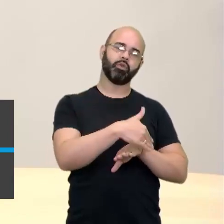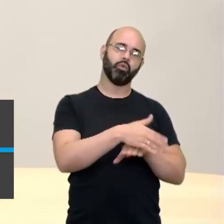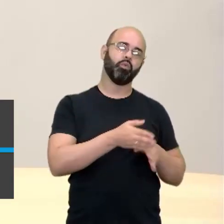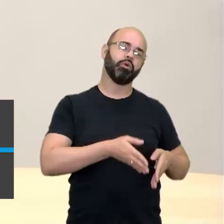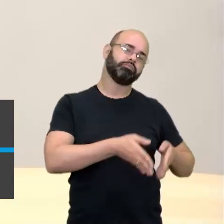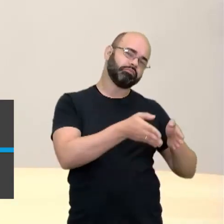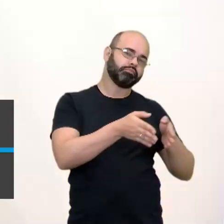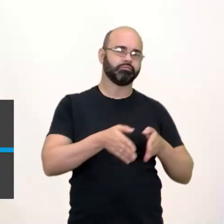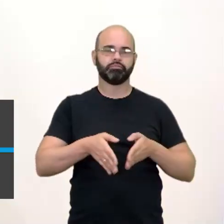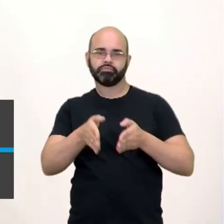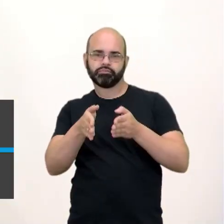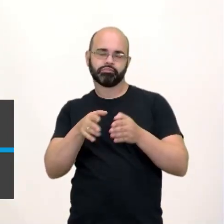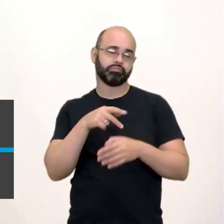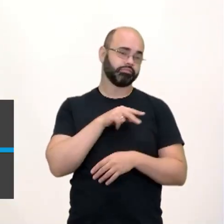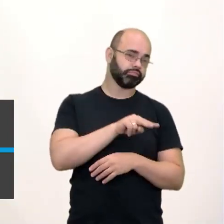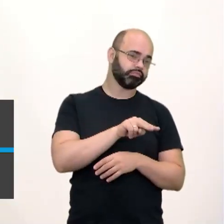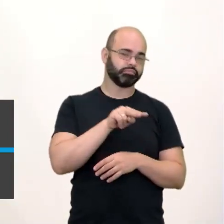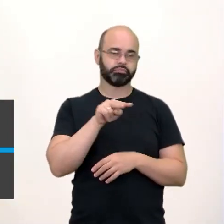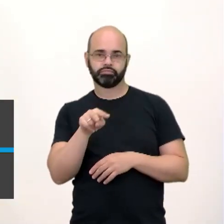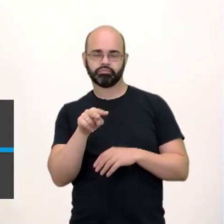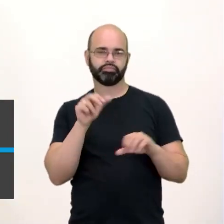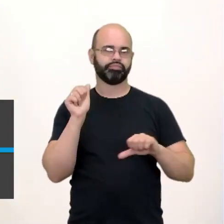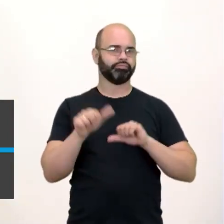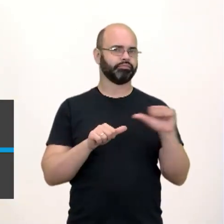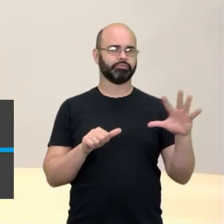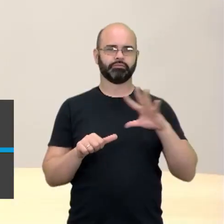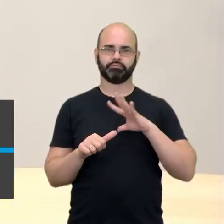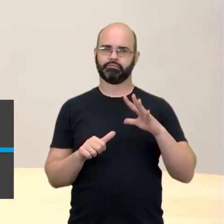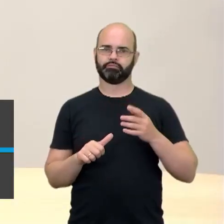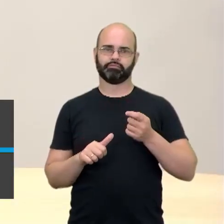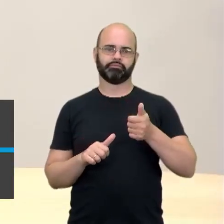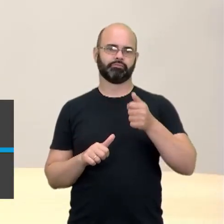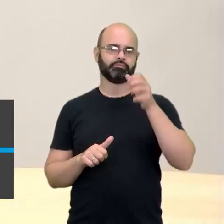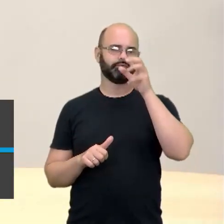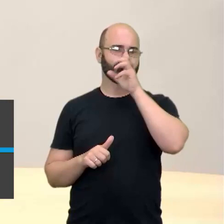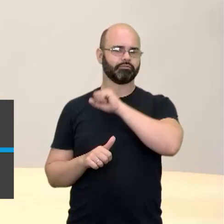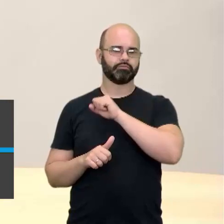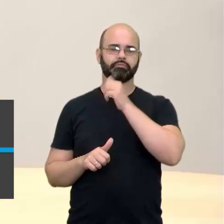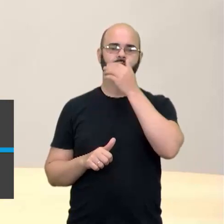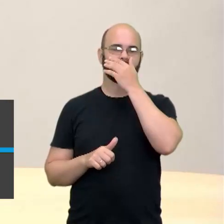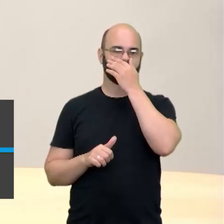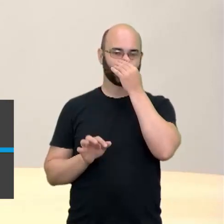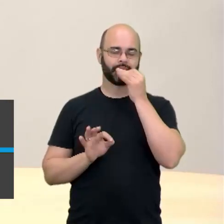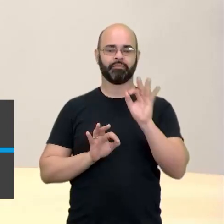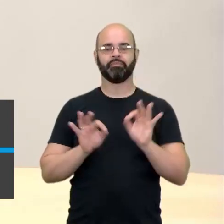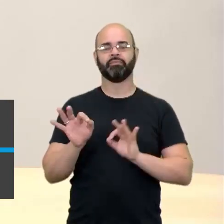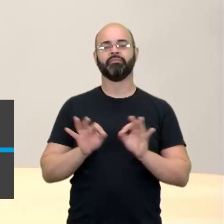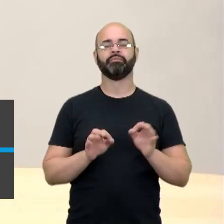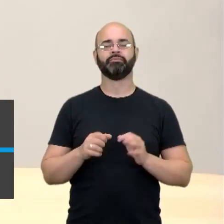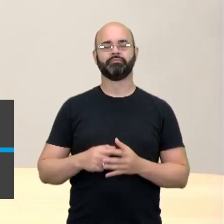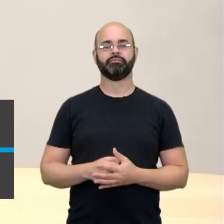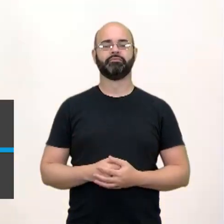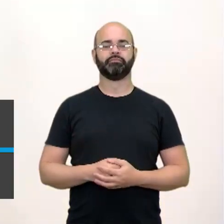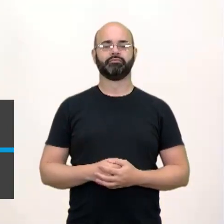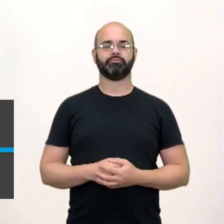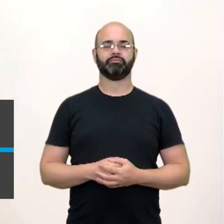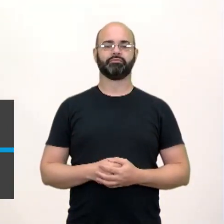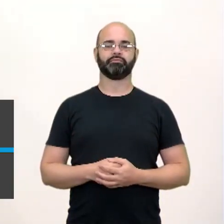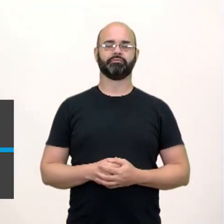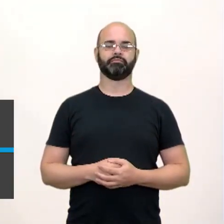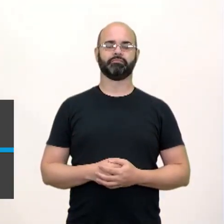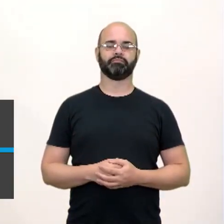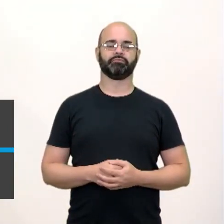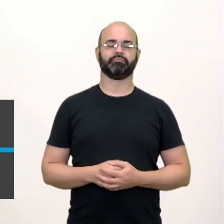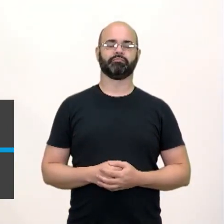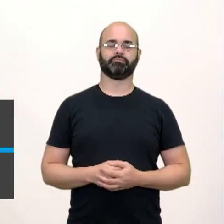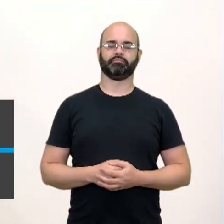já mudou completamente a cidade, a lógica da organização ali, né? Eu moro